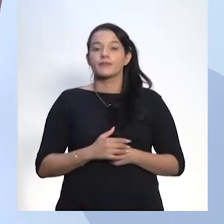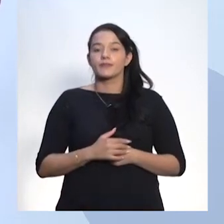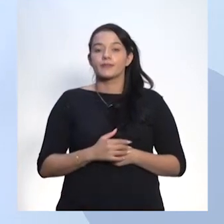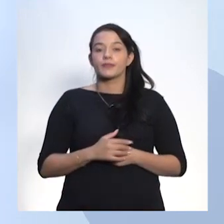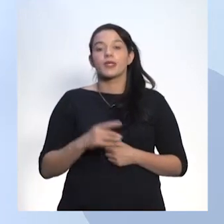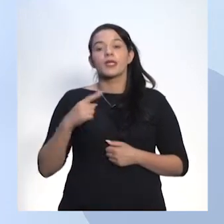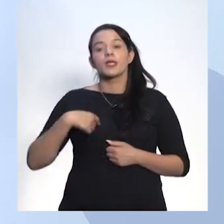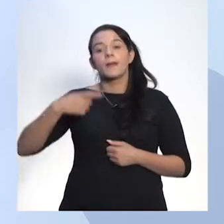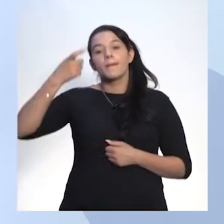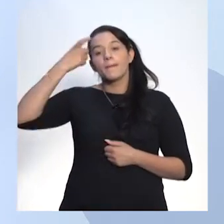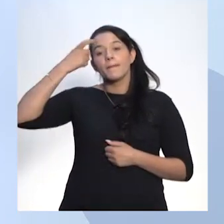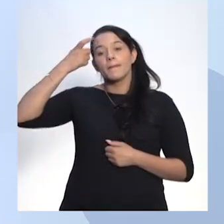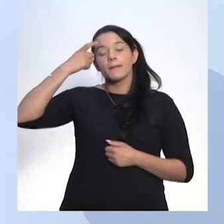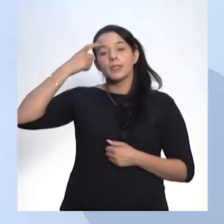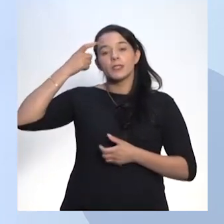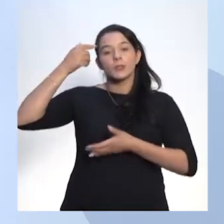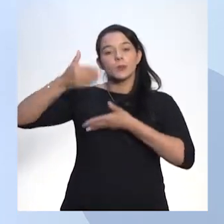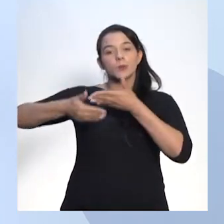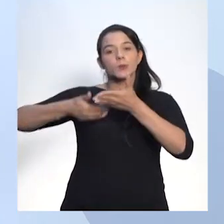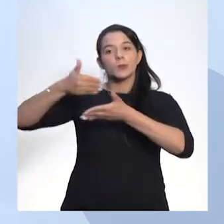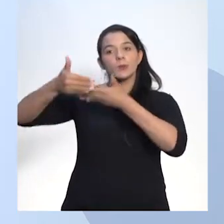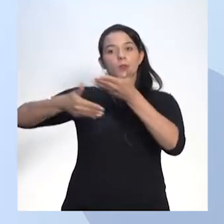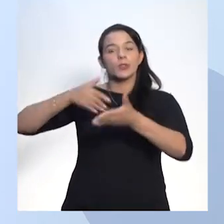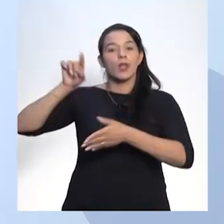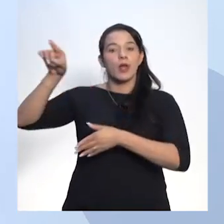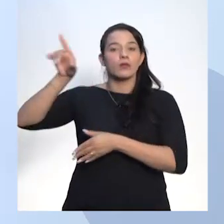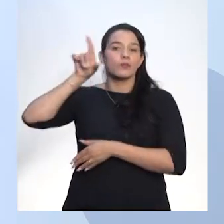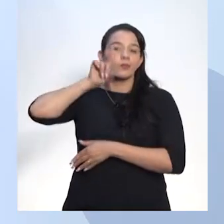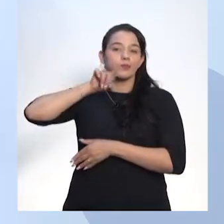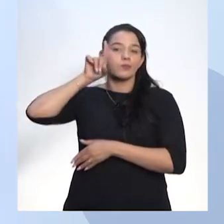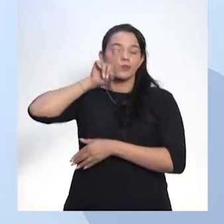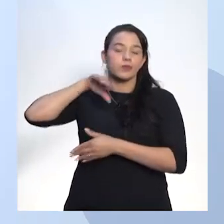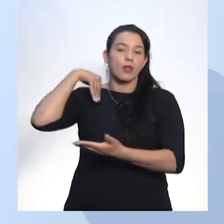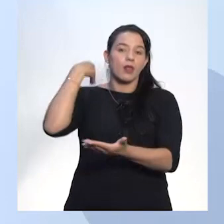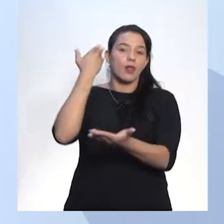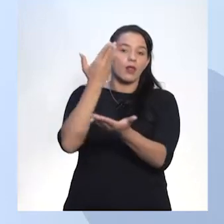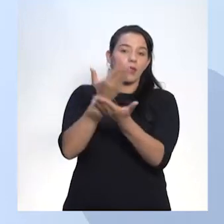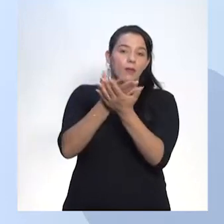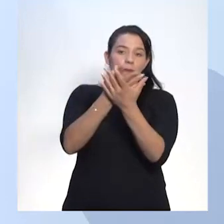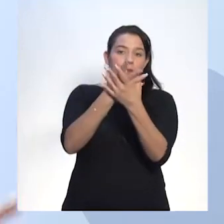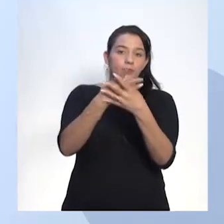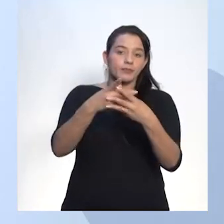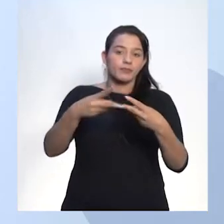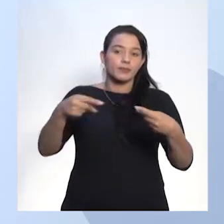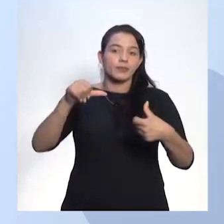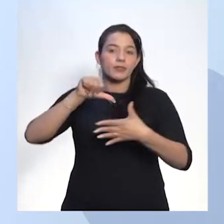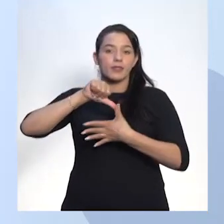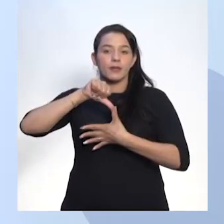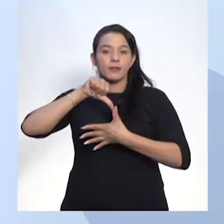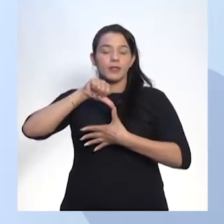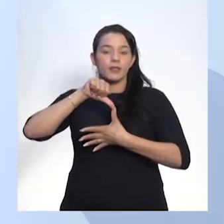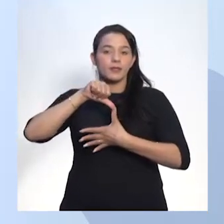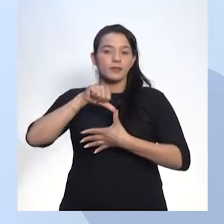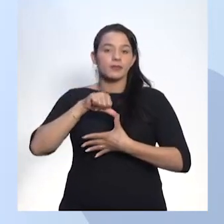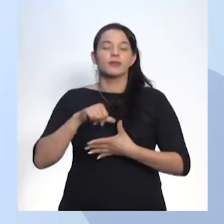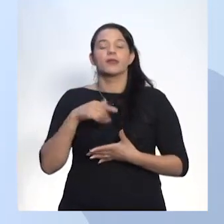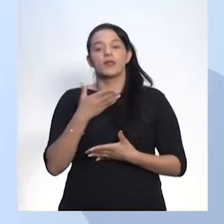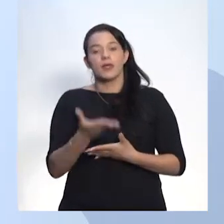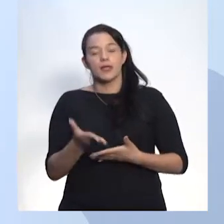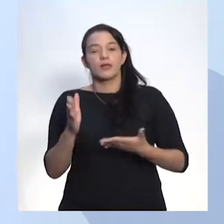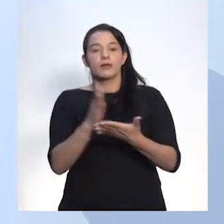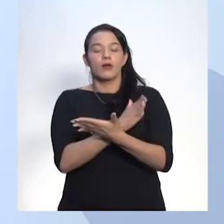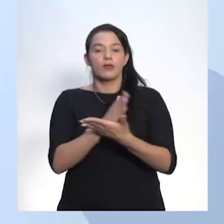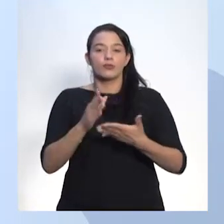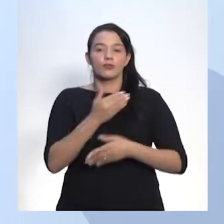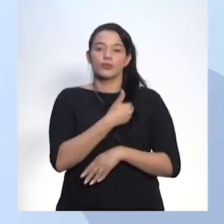a mentalidade que vem se construindo dos Estados Unidos e vem se diluindo na América é que esses